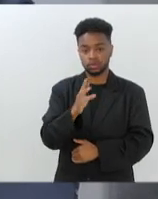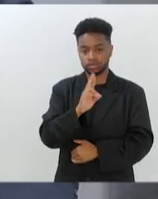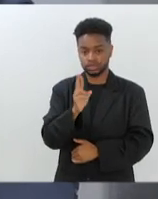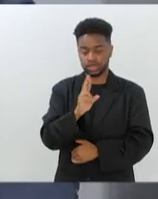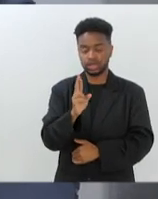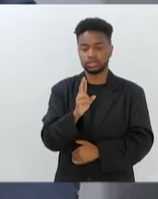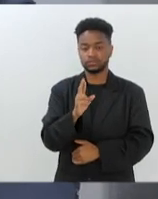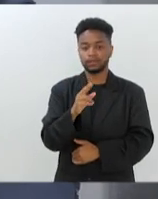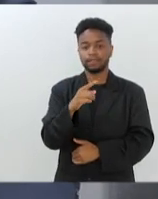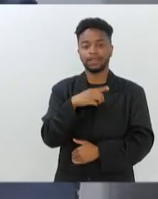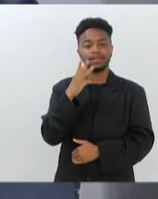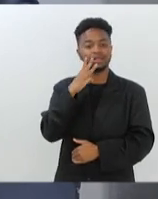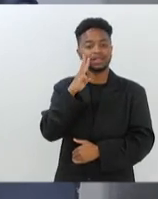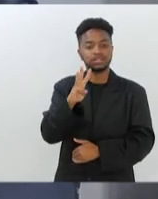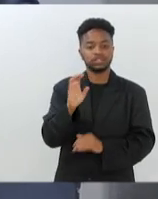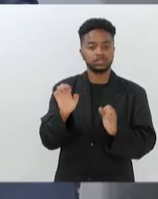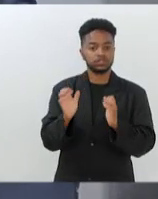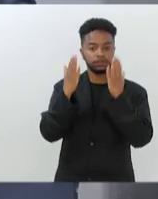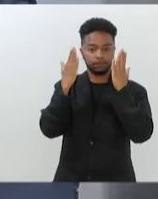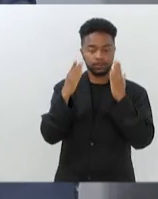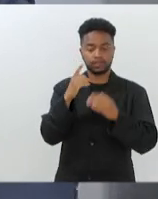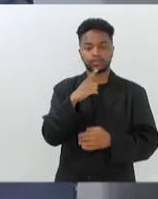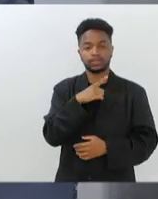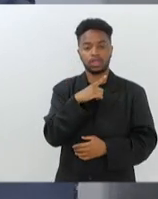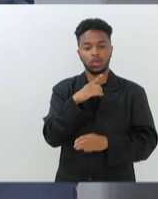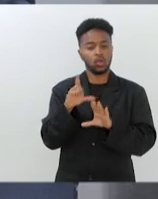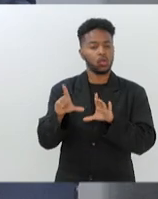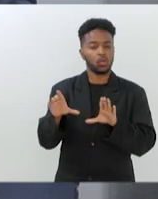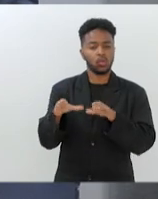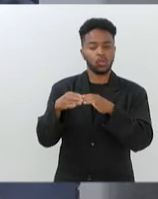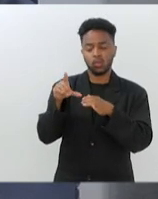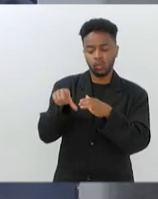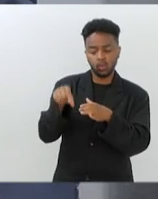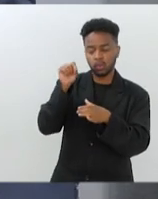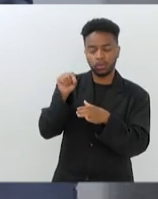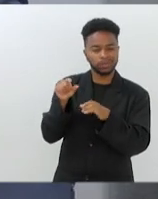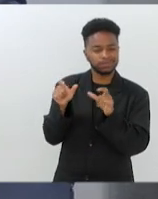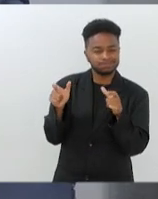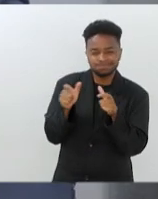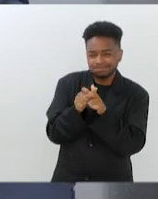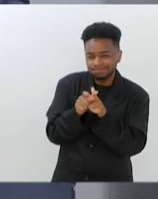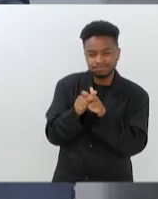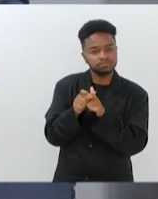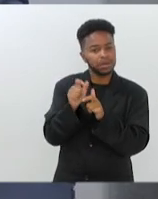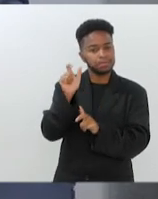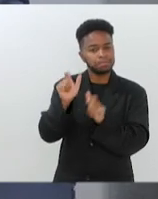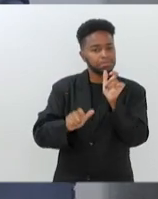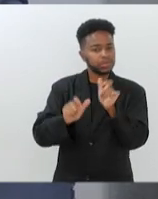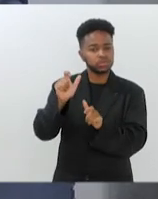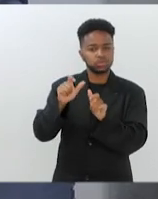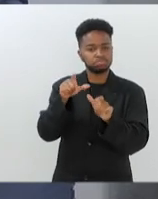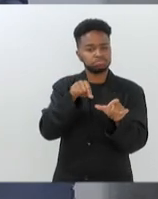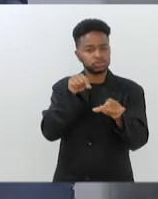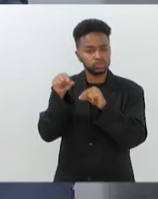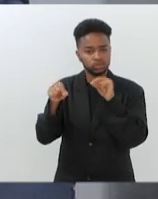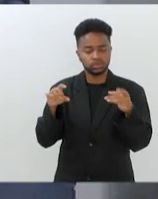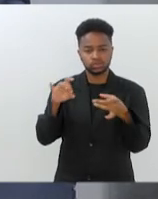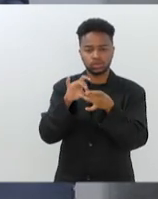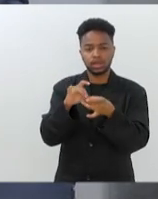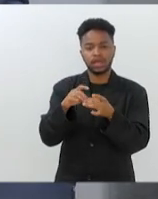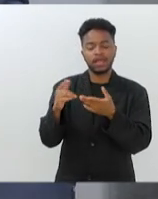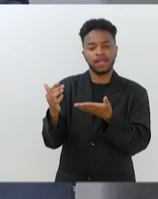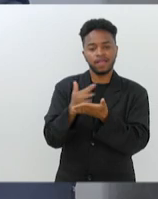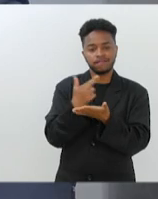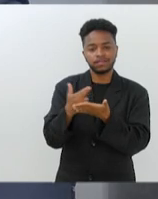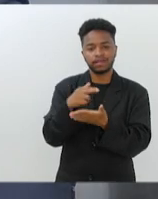TR dias de festa e que tem um seletíssimo grupo de personalidades escolhidas pela revista Ken e